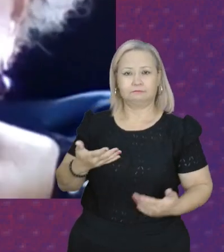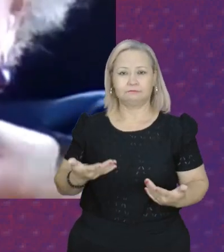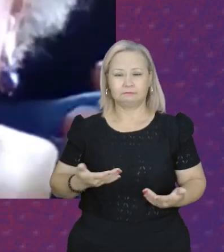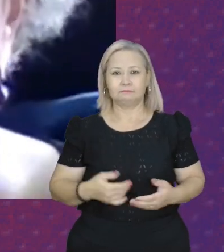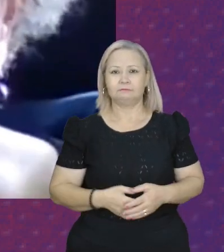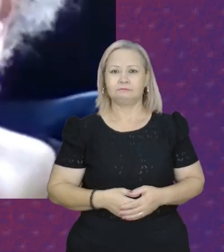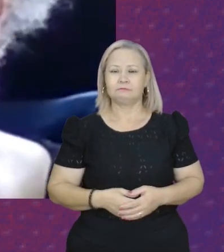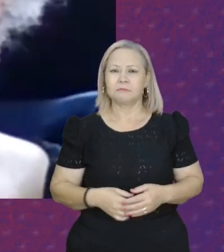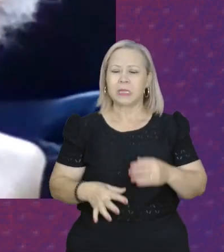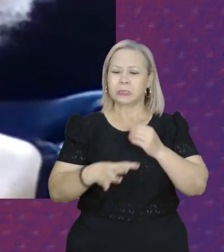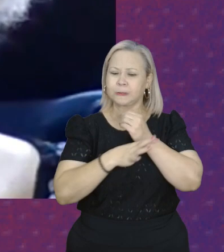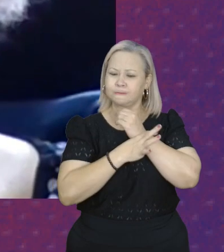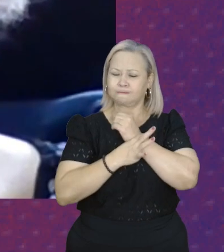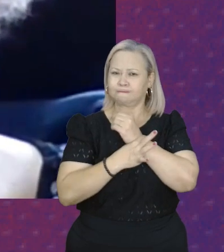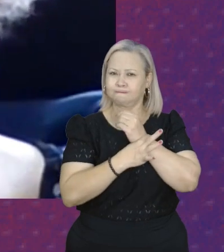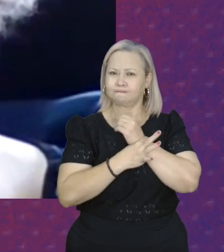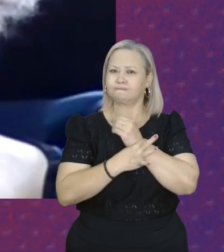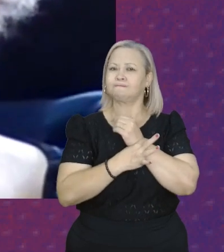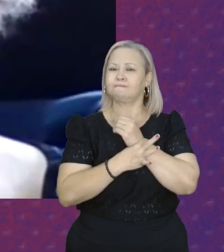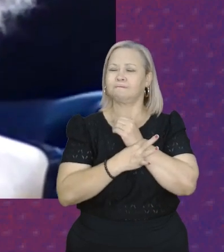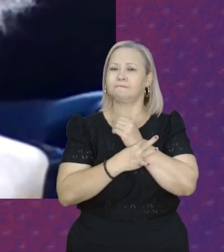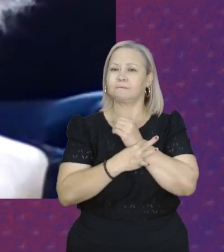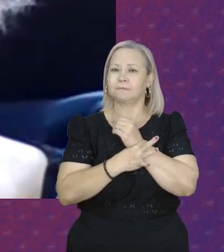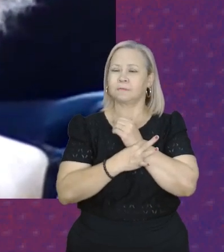que sustenta